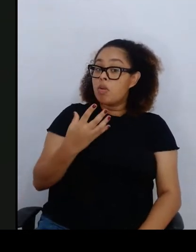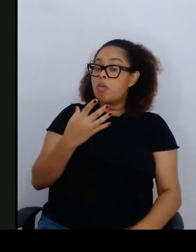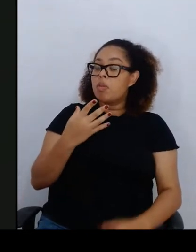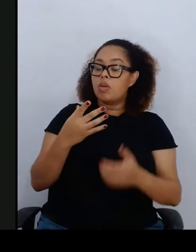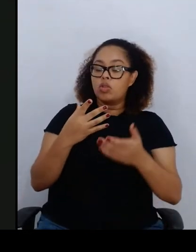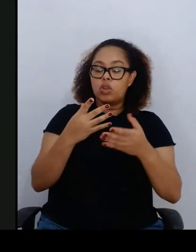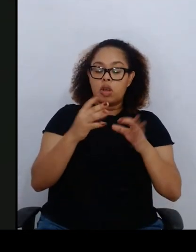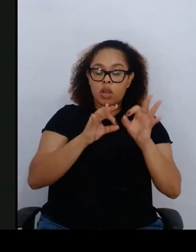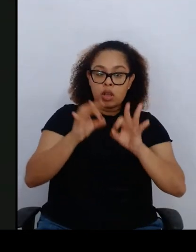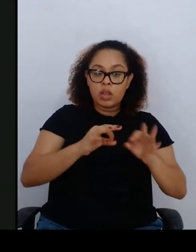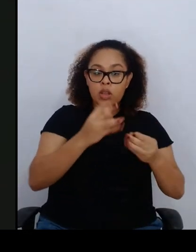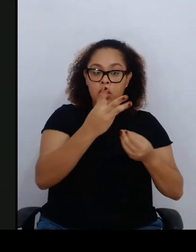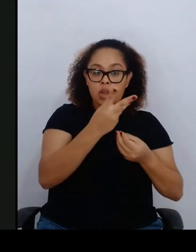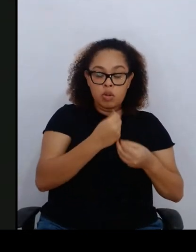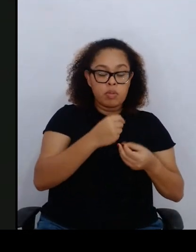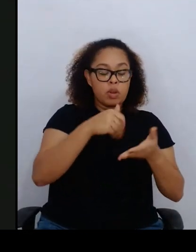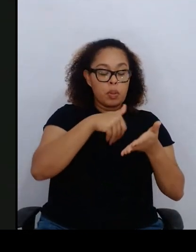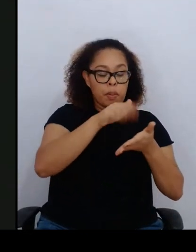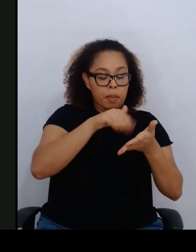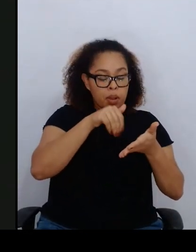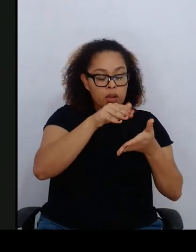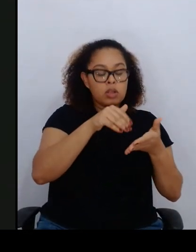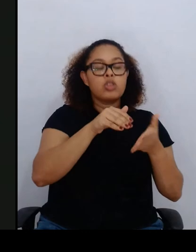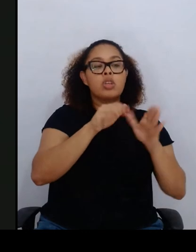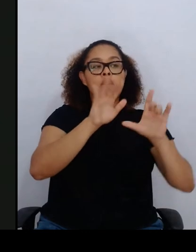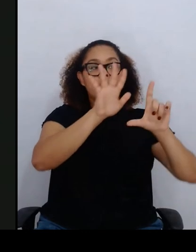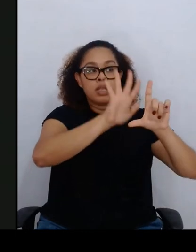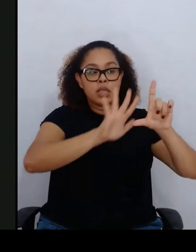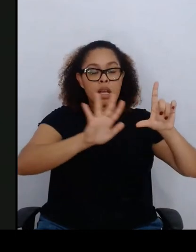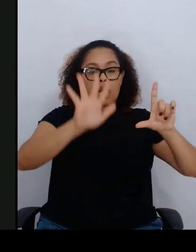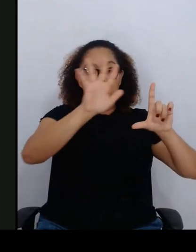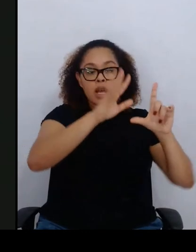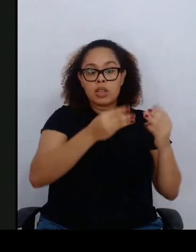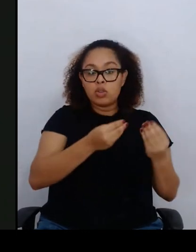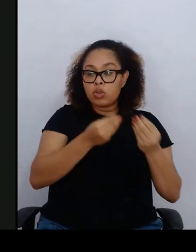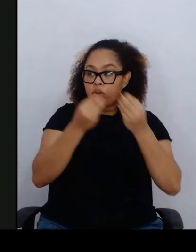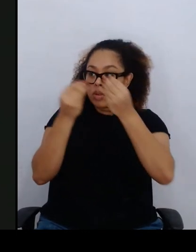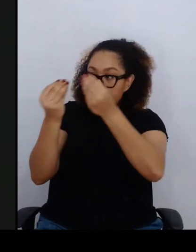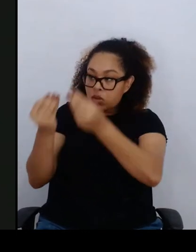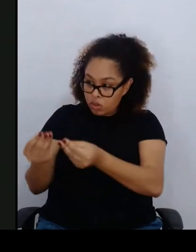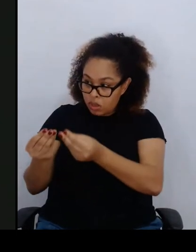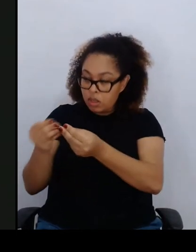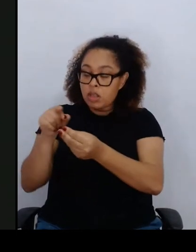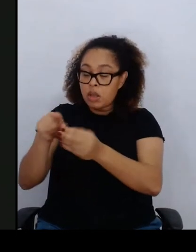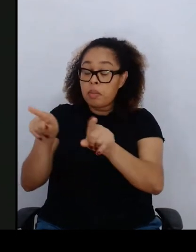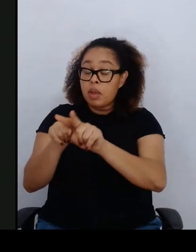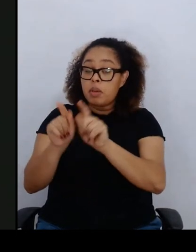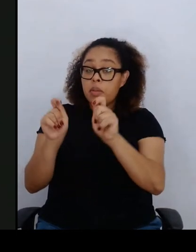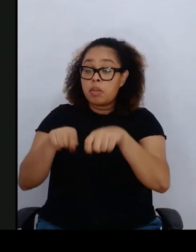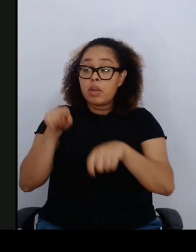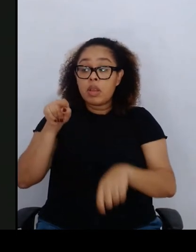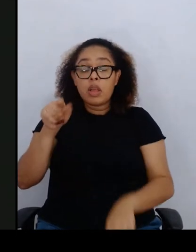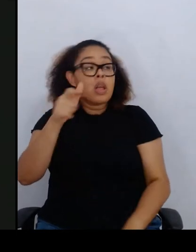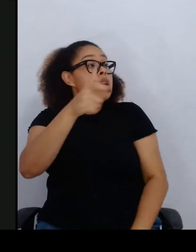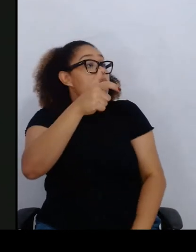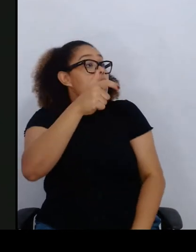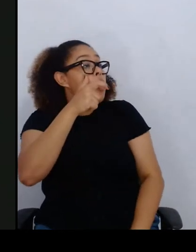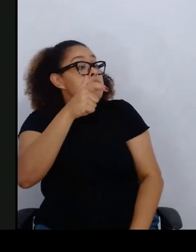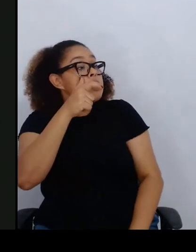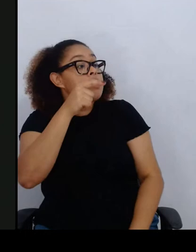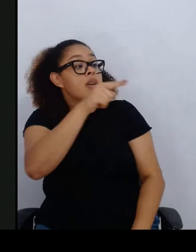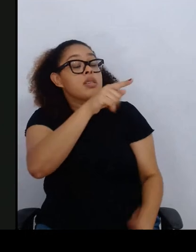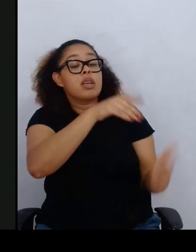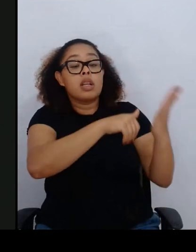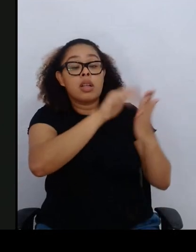óleo forneceu de telas permitiu que ele observasse em seu est em testera chutou organizar uma